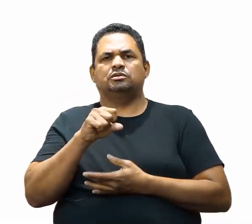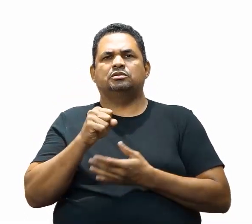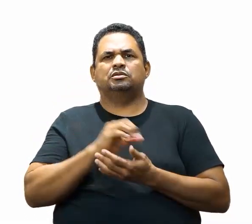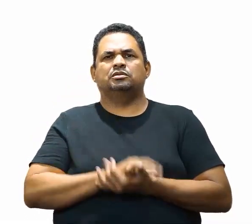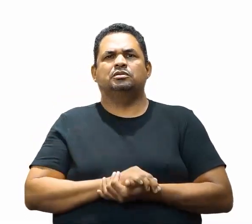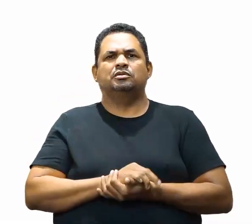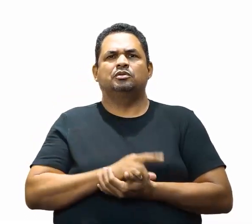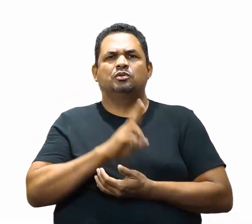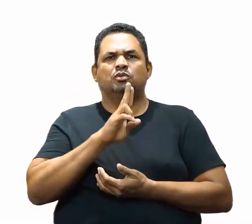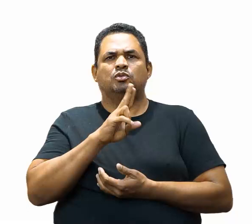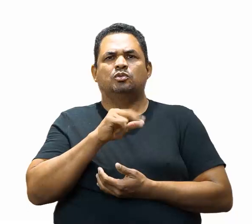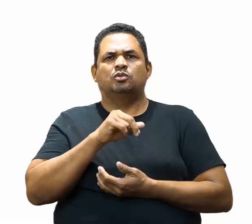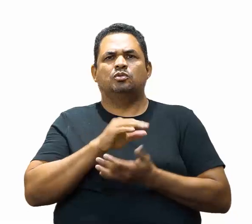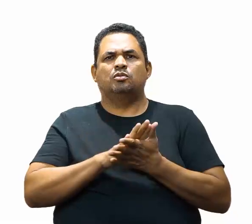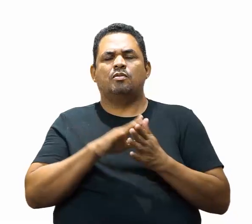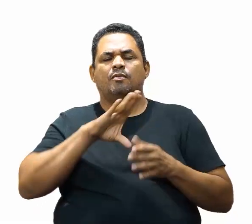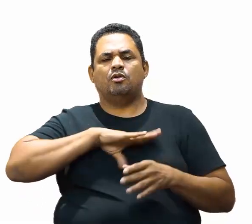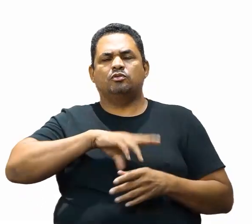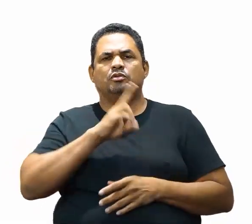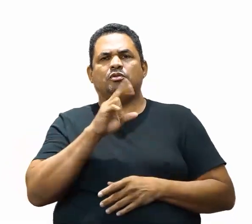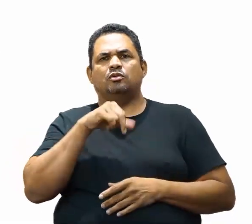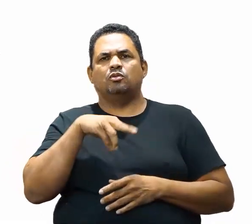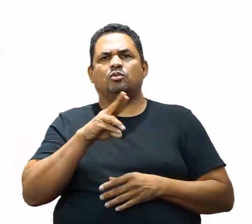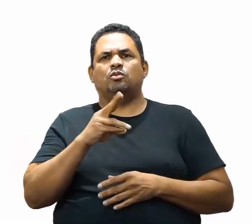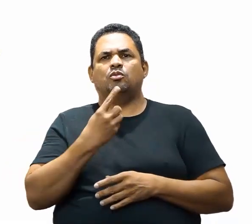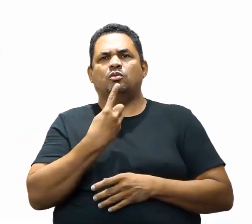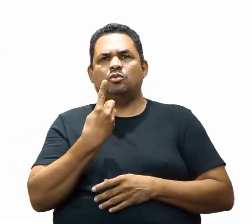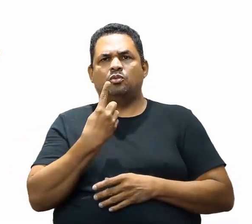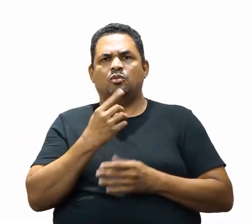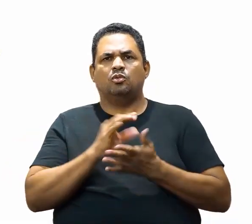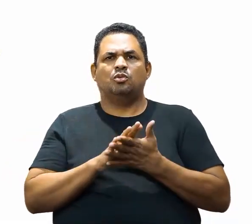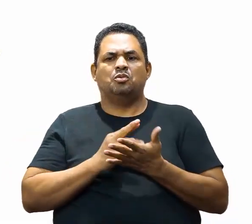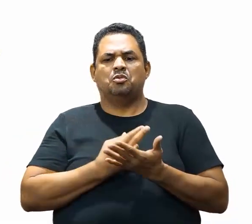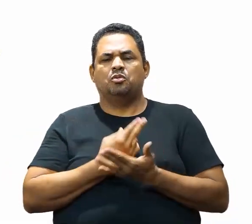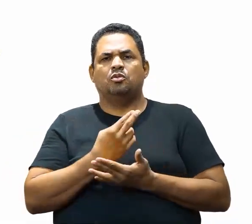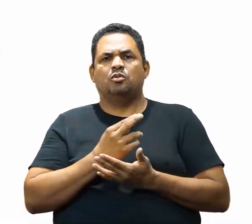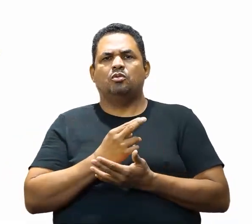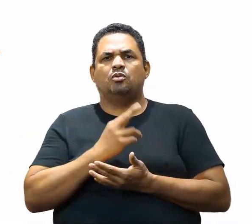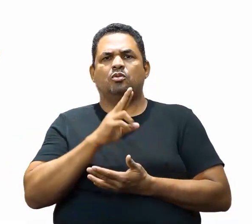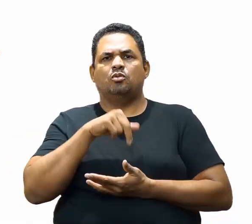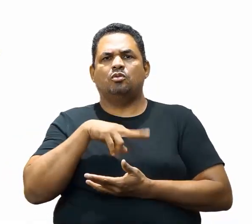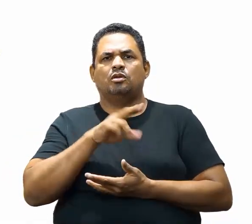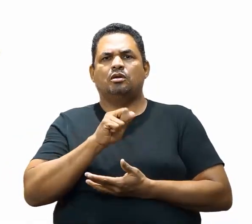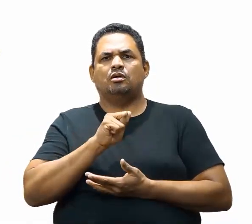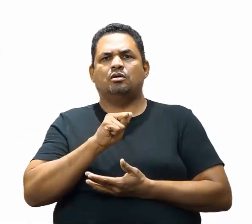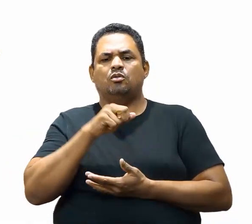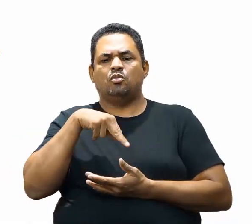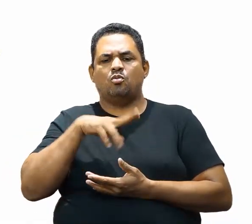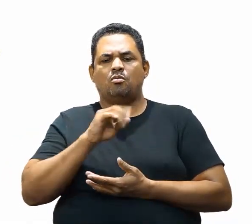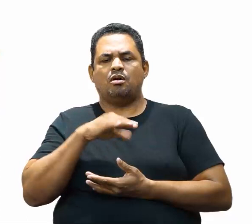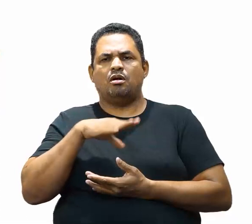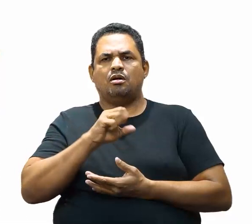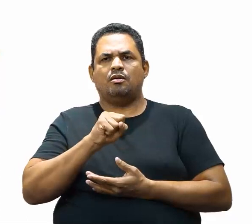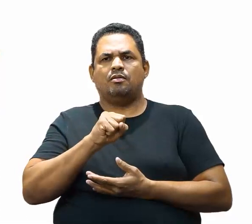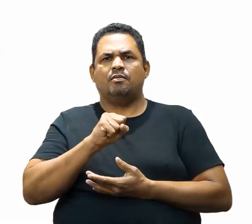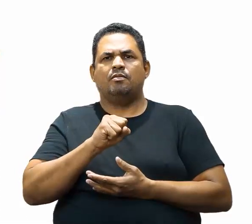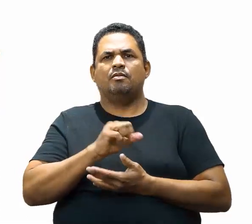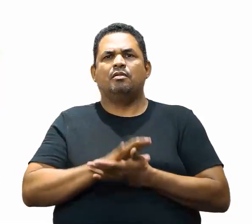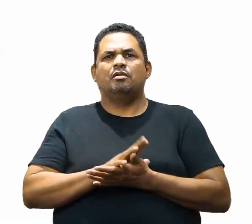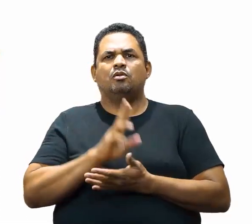a um, unos a uns, una a uma, e unas